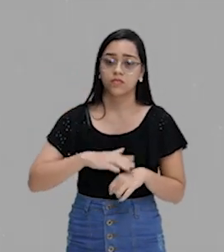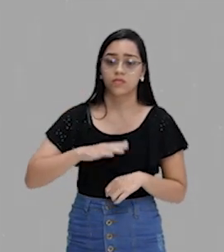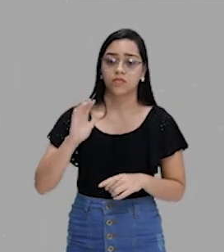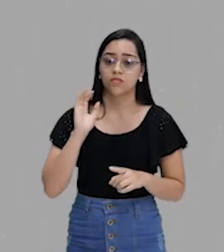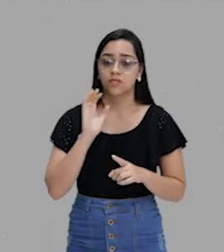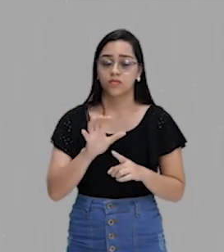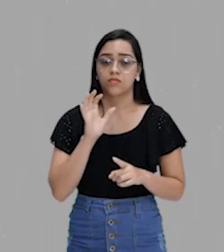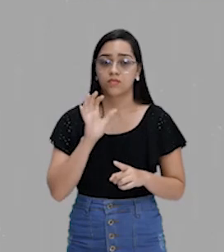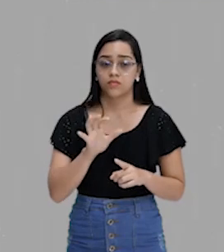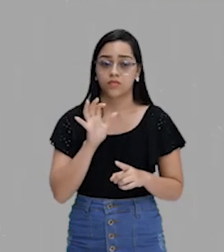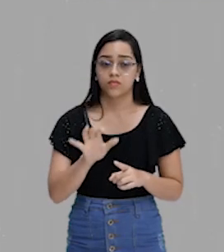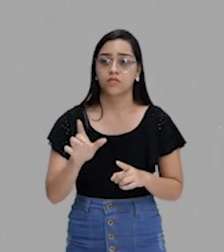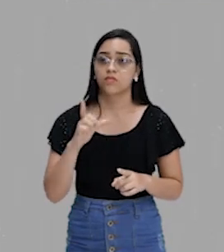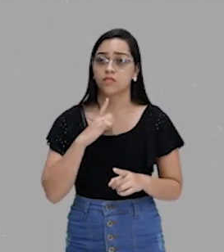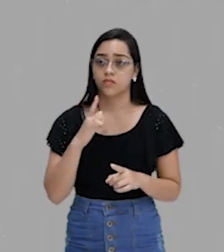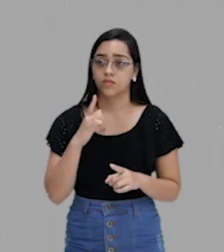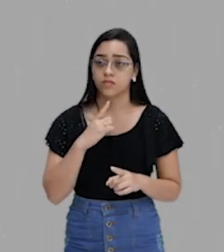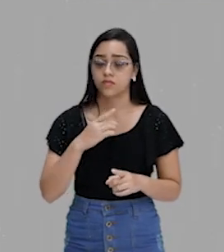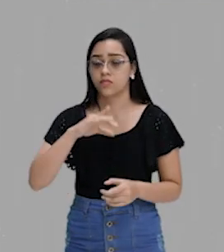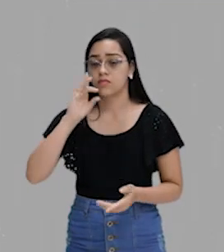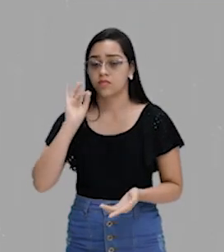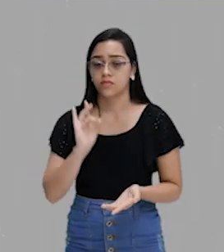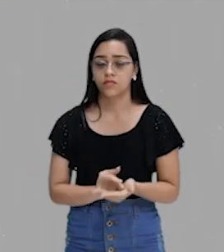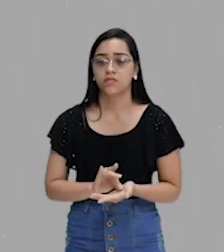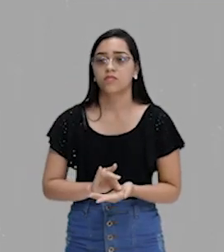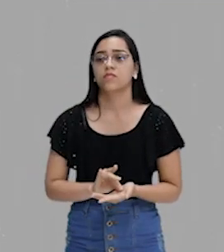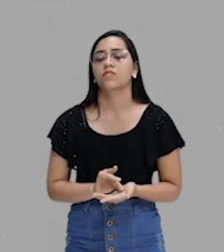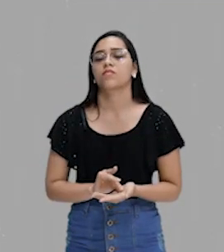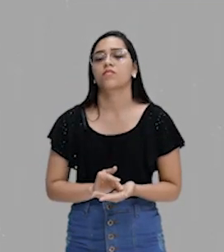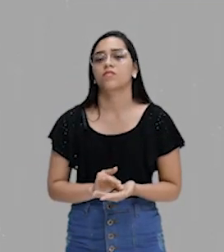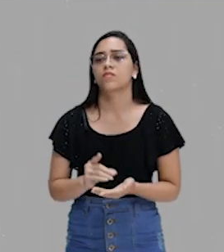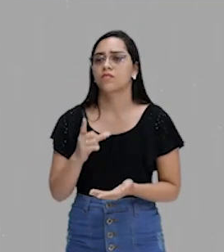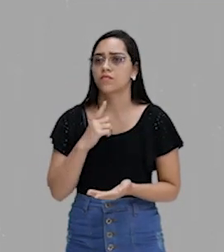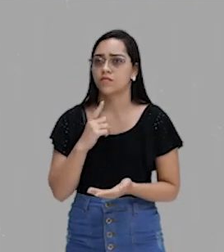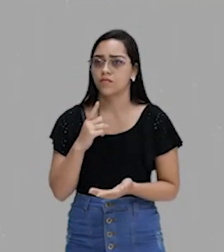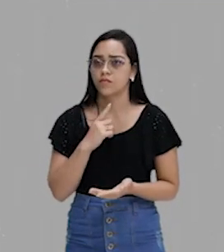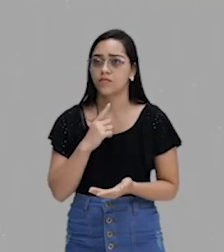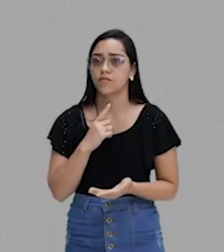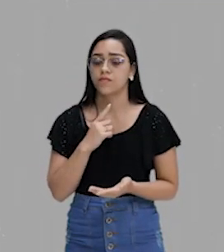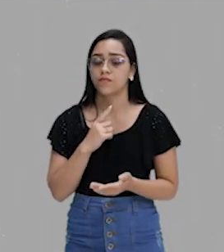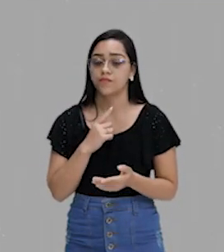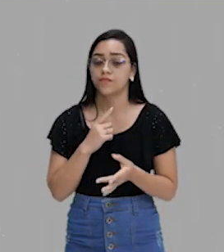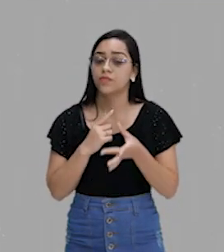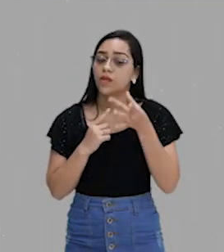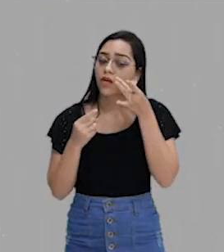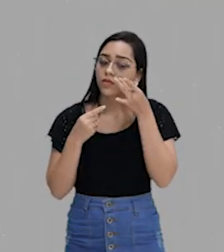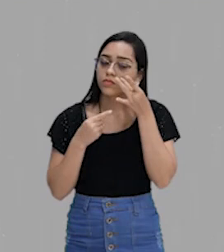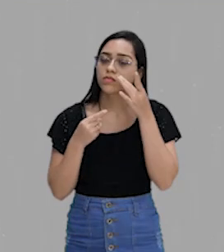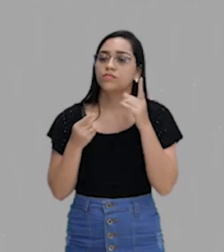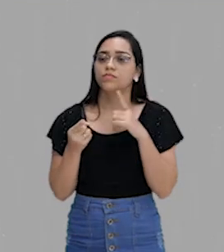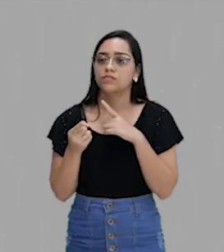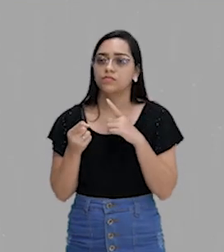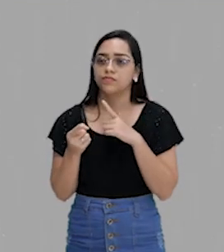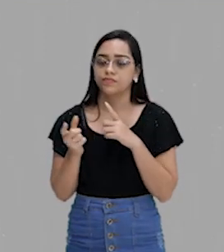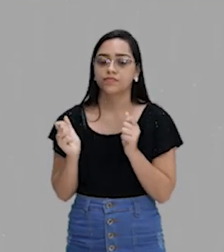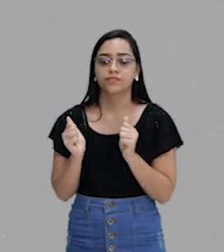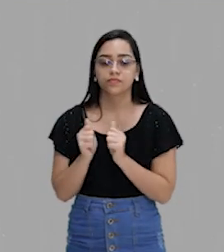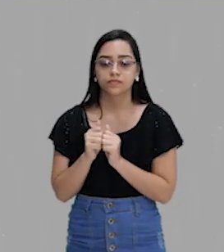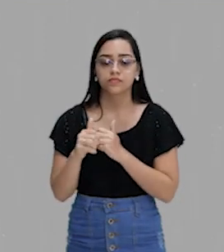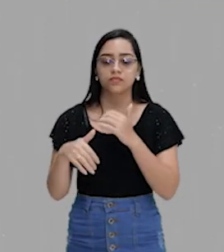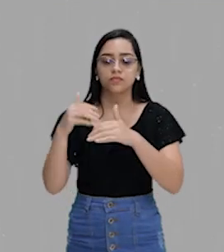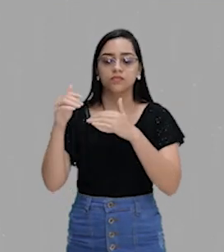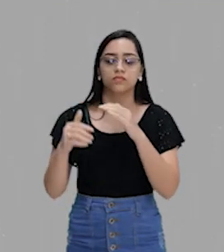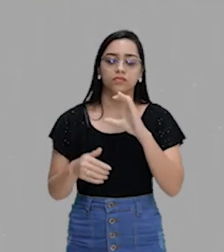grandes influências para ratificar essa radicalização do realismo está